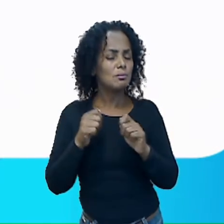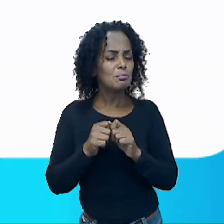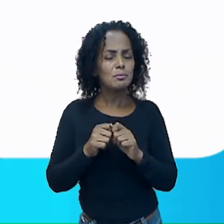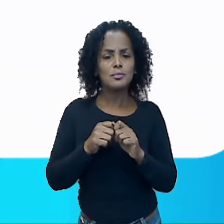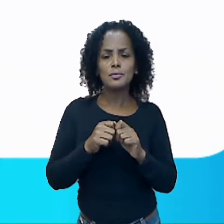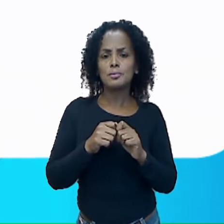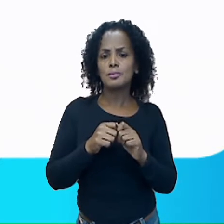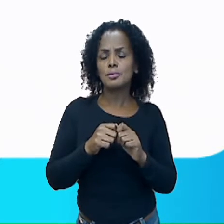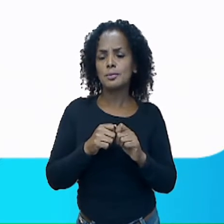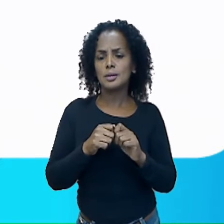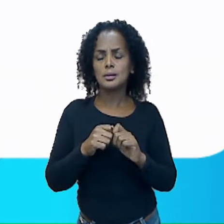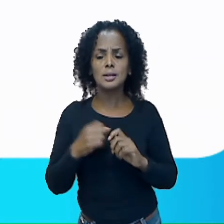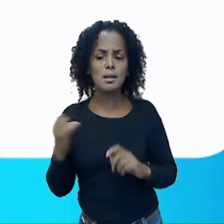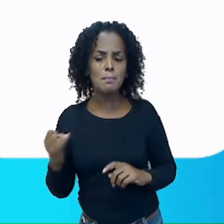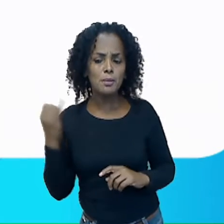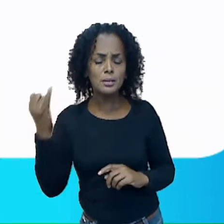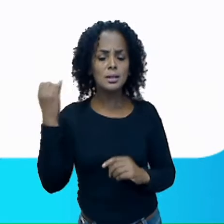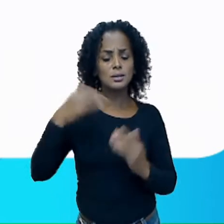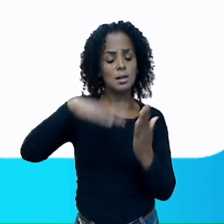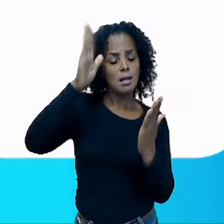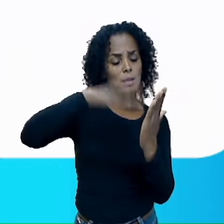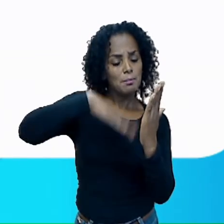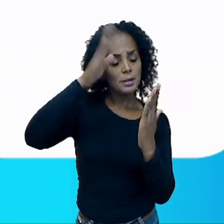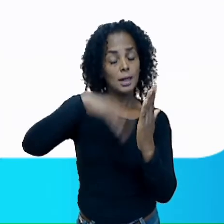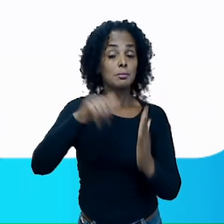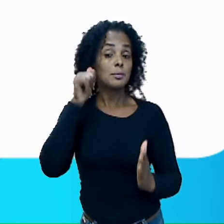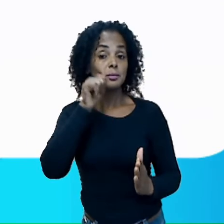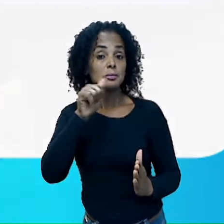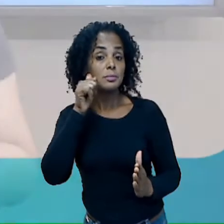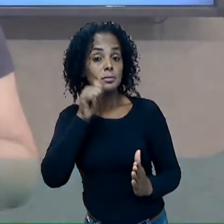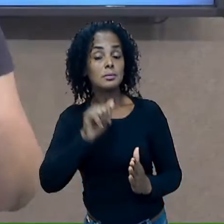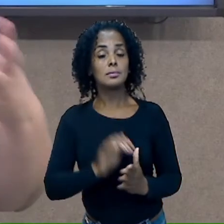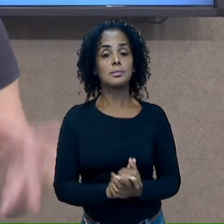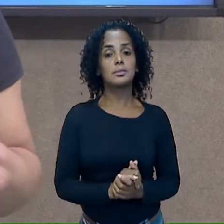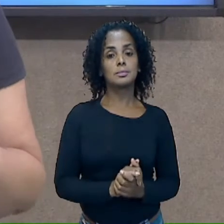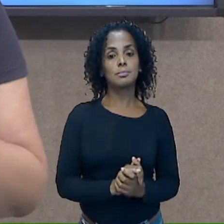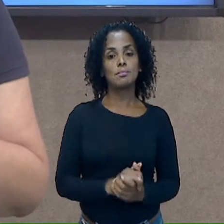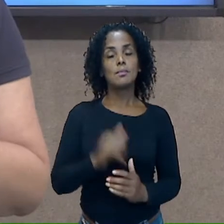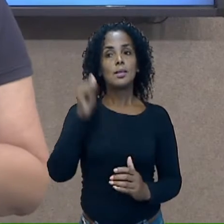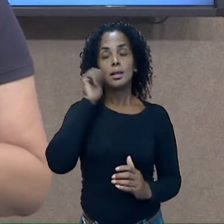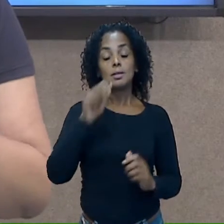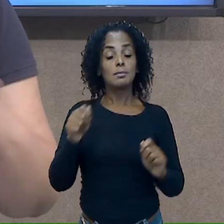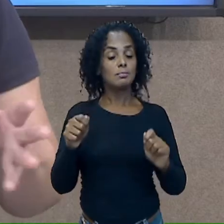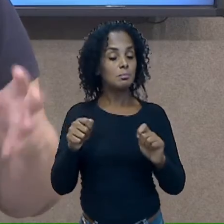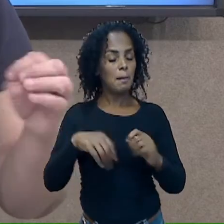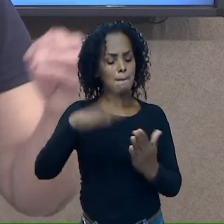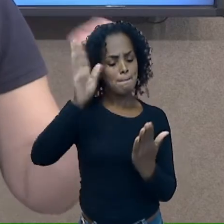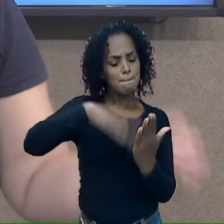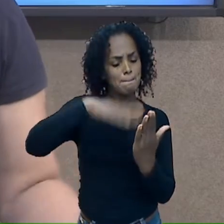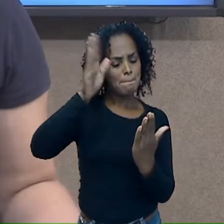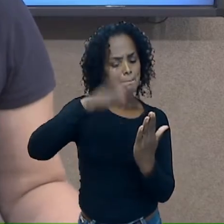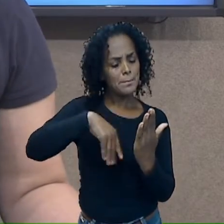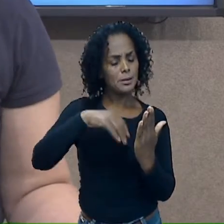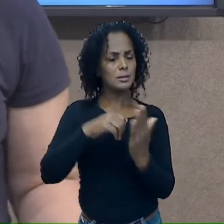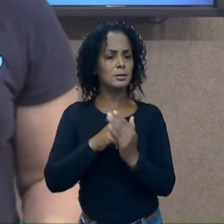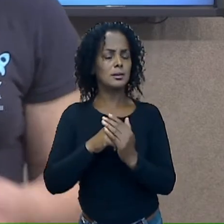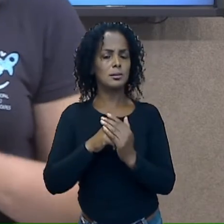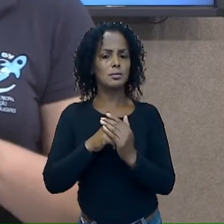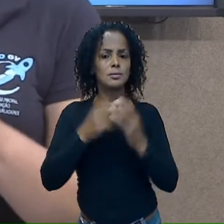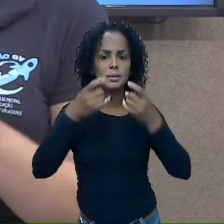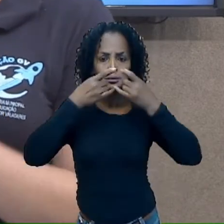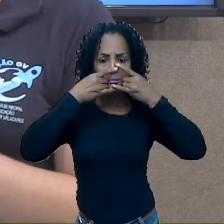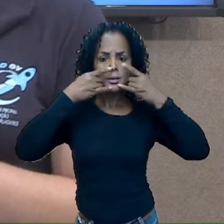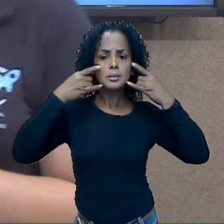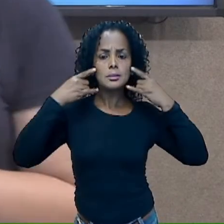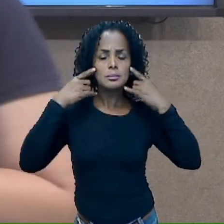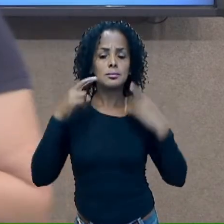questão de ser pintada pelas mulheres, né? As mulheres fazem essa questão de pintar, é um trabalho delas, e